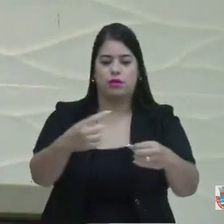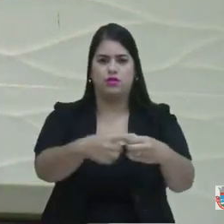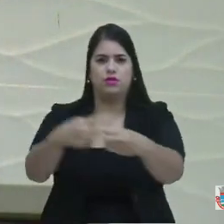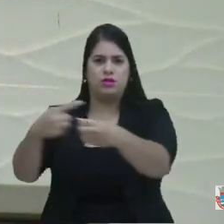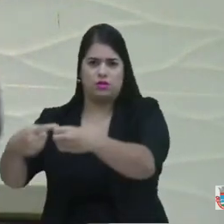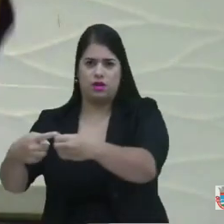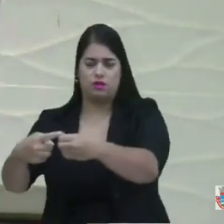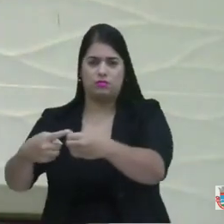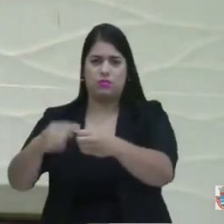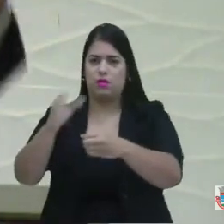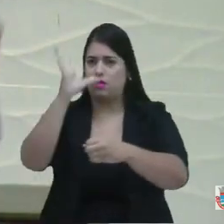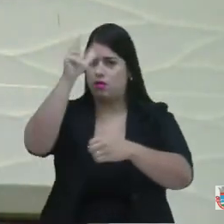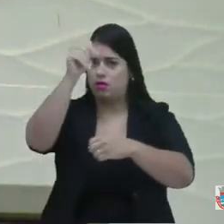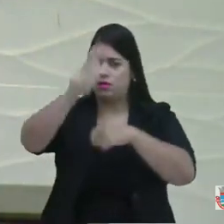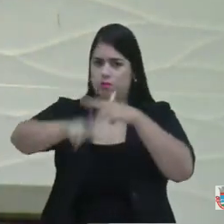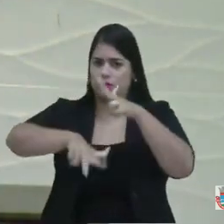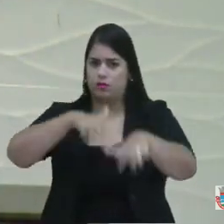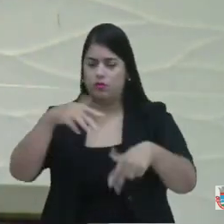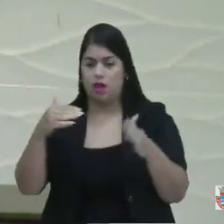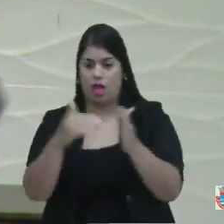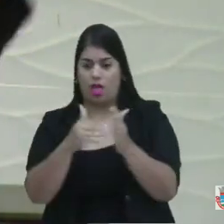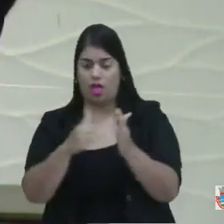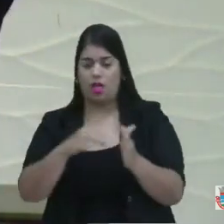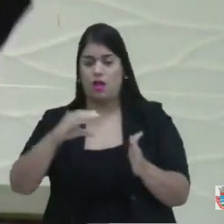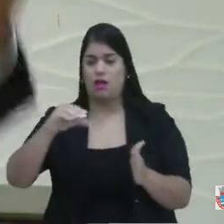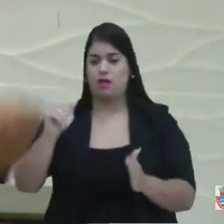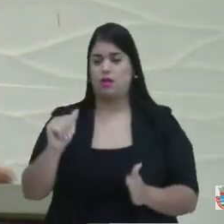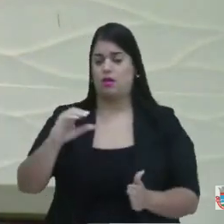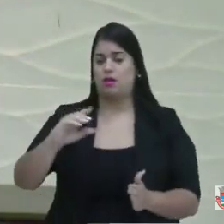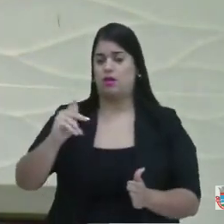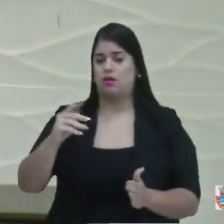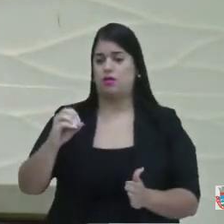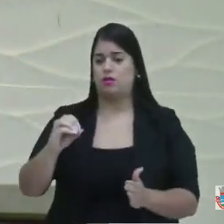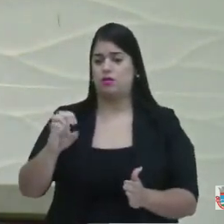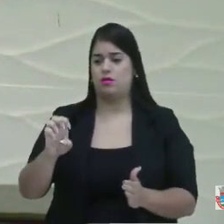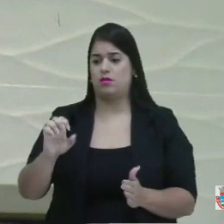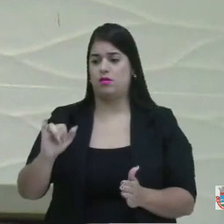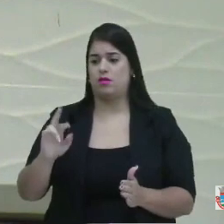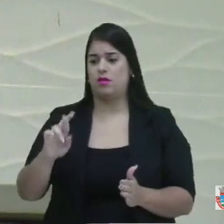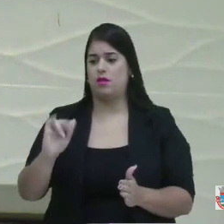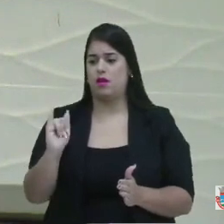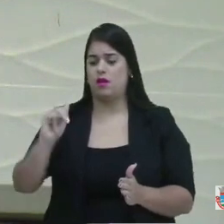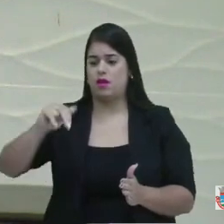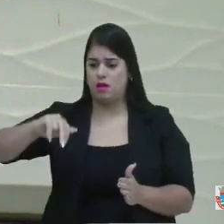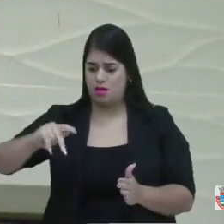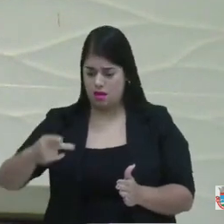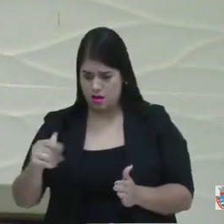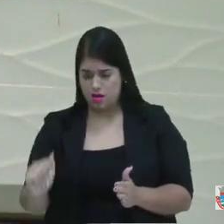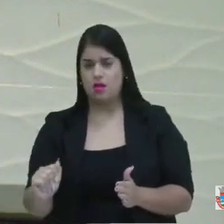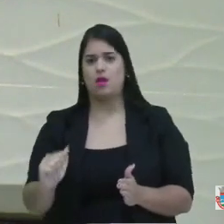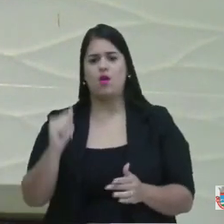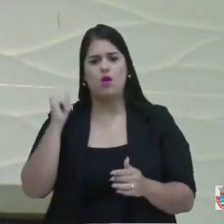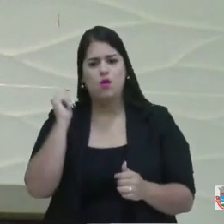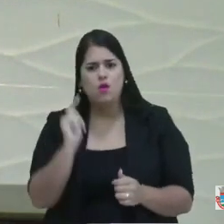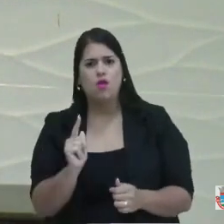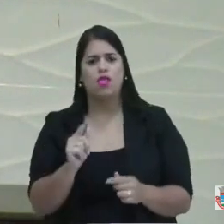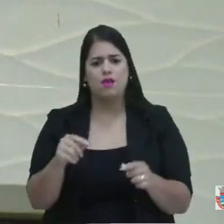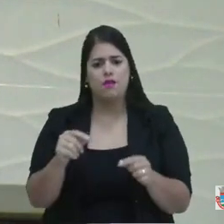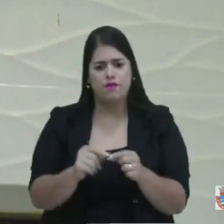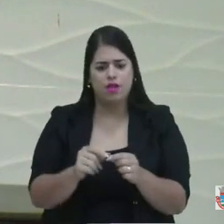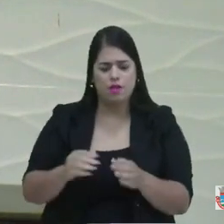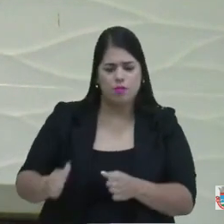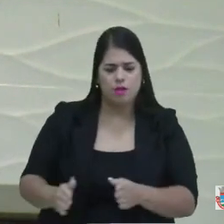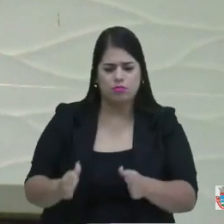Já pensou se a deputada, o seu grupo, o governo do estado, conseguisse fazer essa pista de São Bento